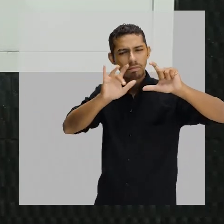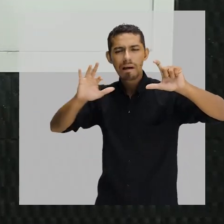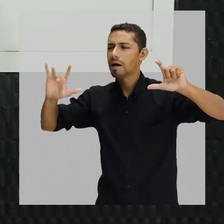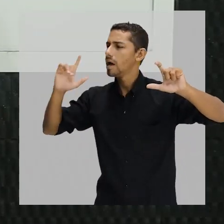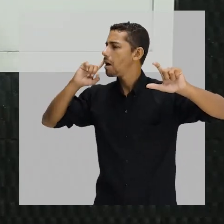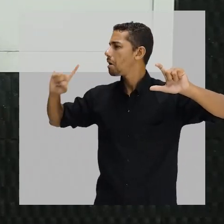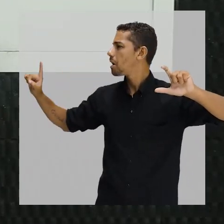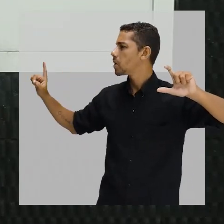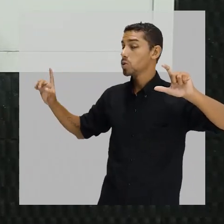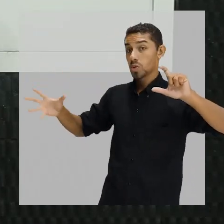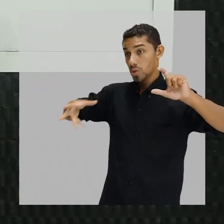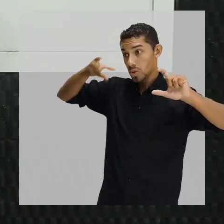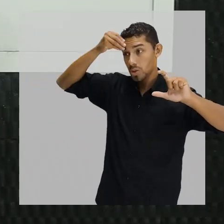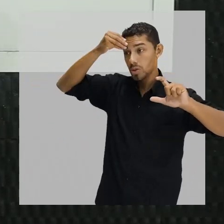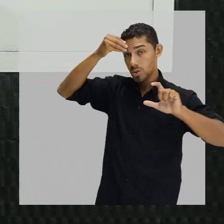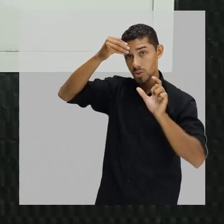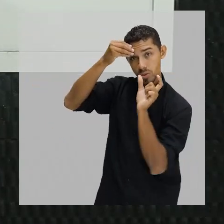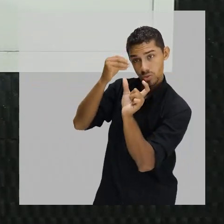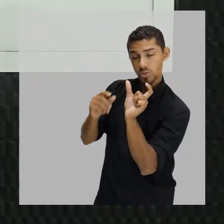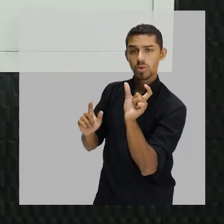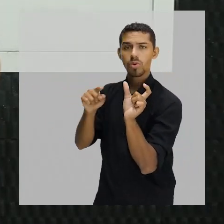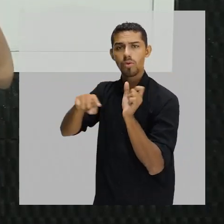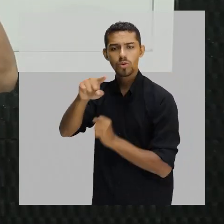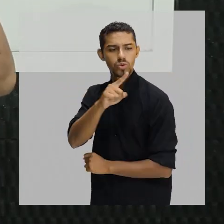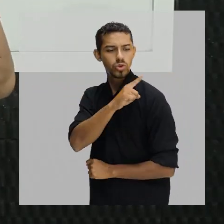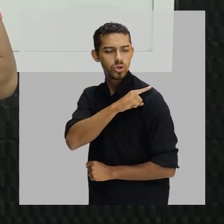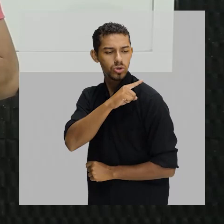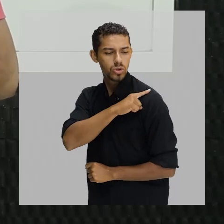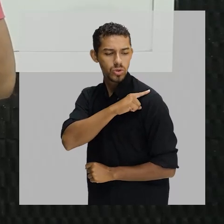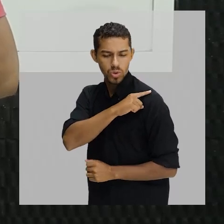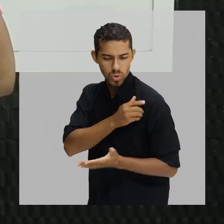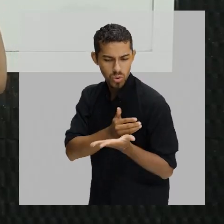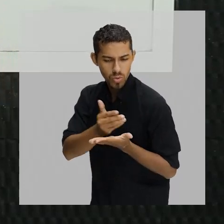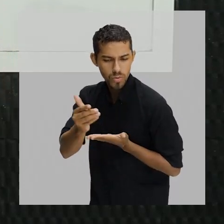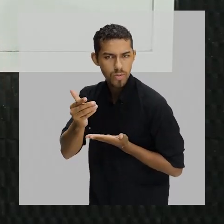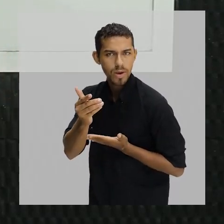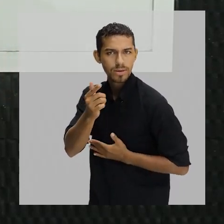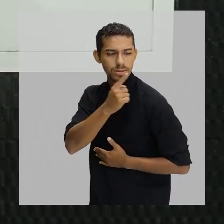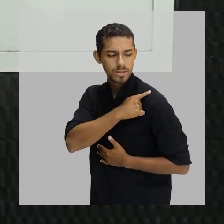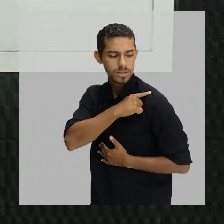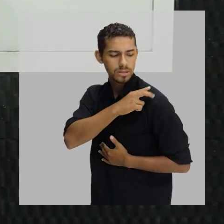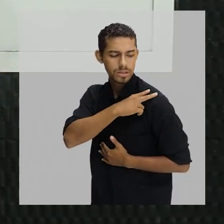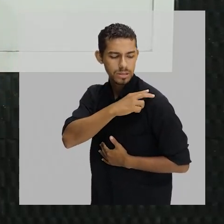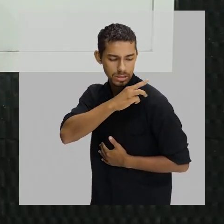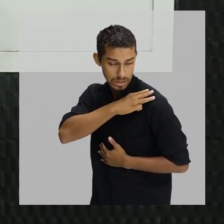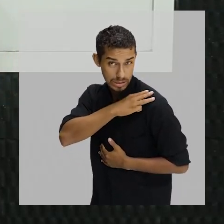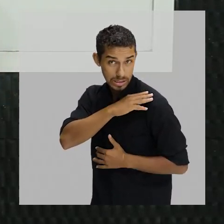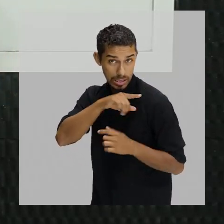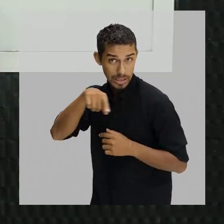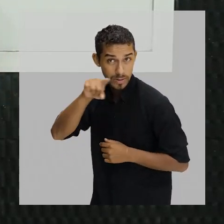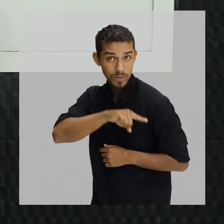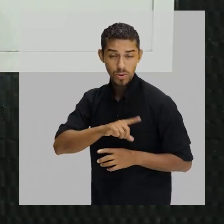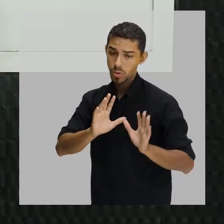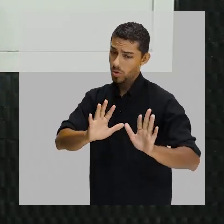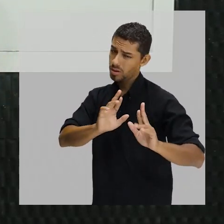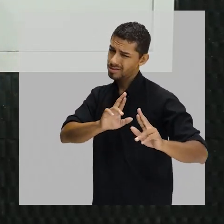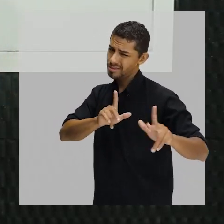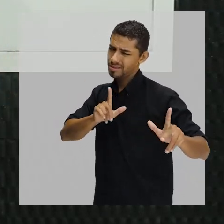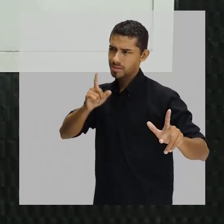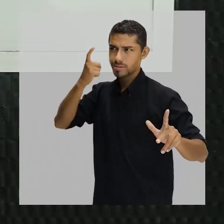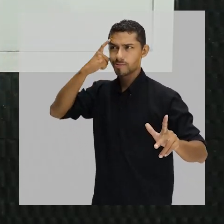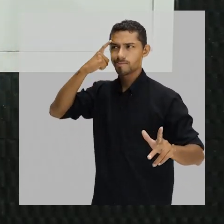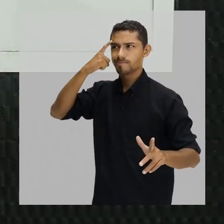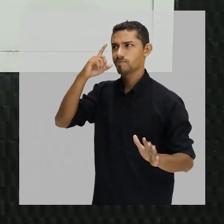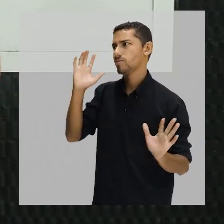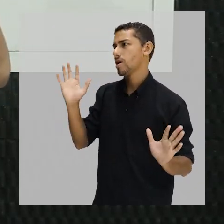nome. Grave logo você no primeiro ano, que está começando a jornada no ensino médio, talvez realmente seja bem diferente, tá?